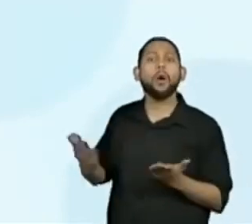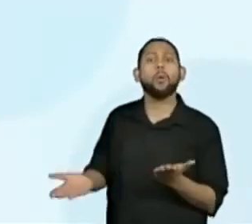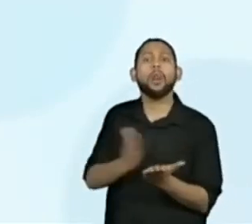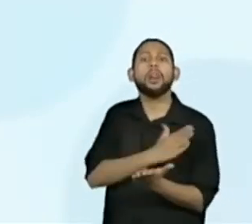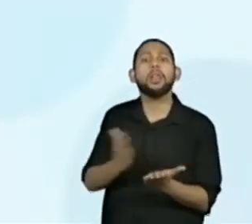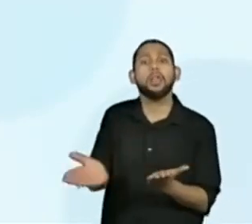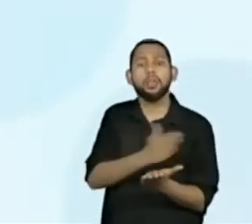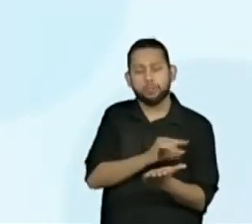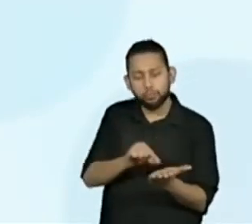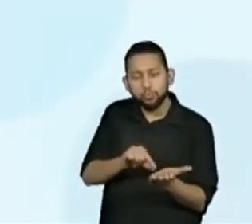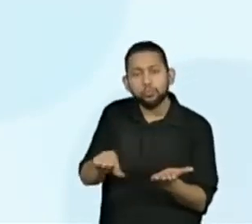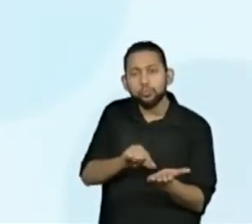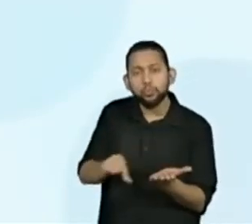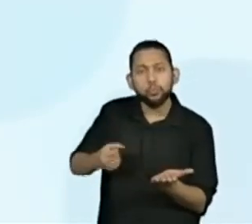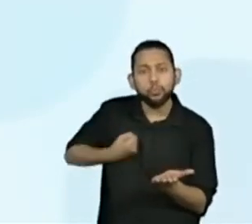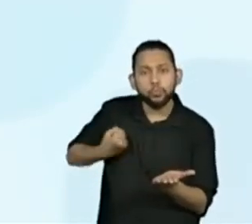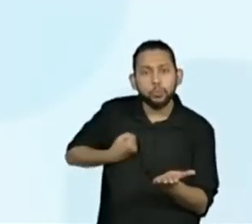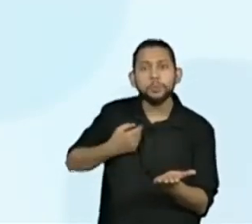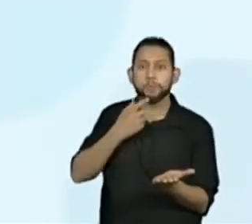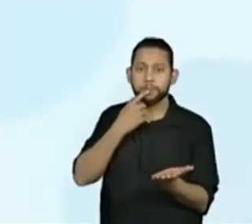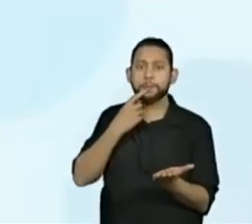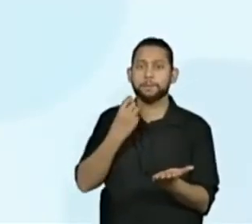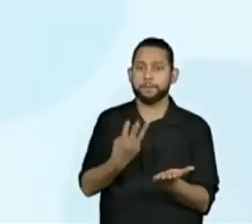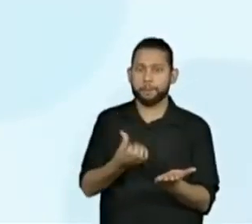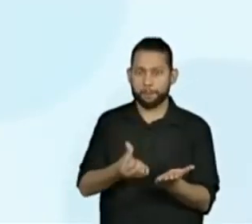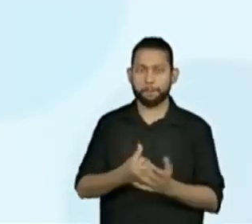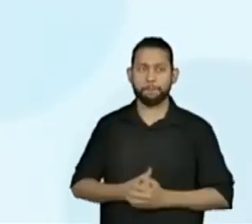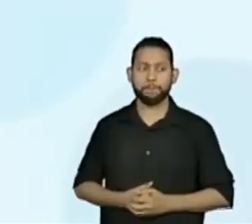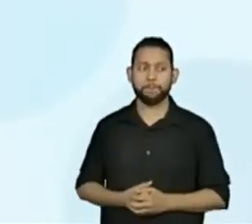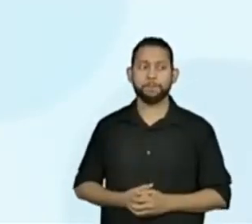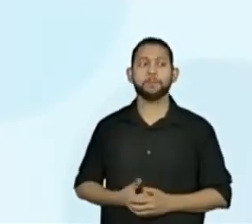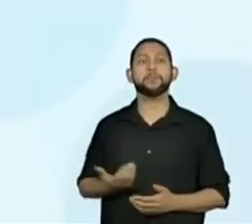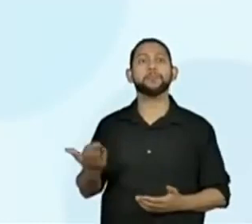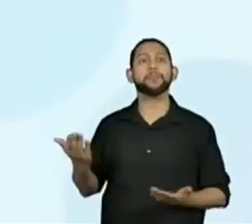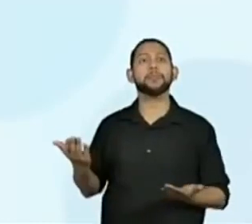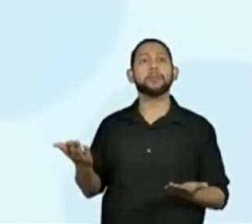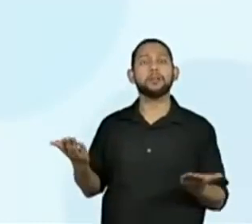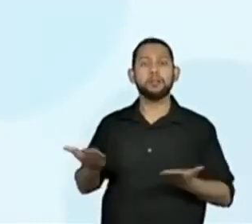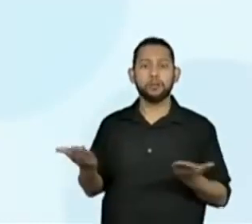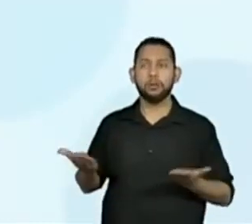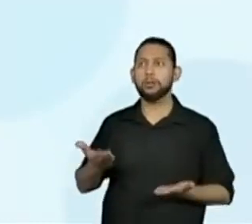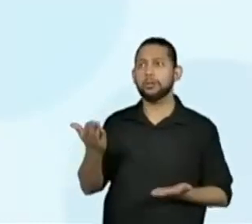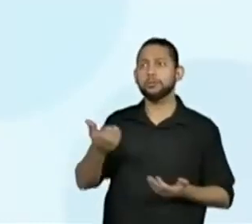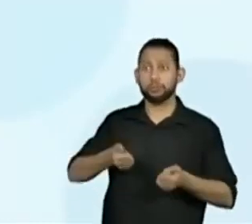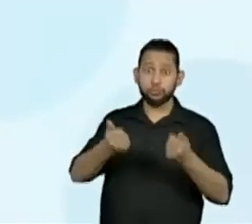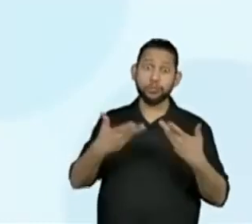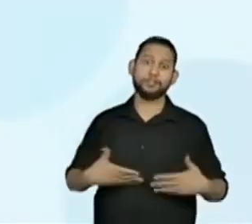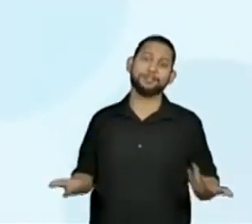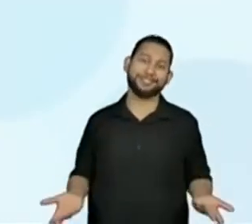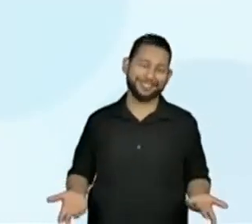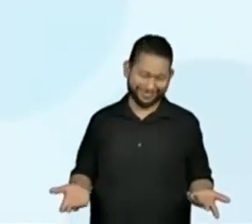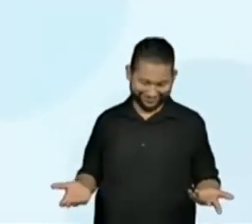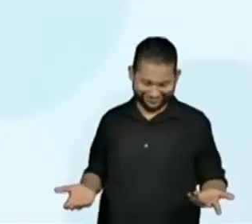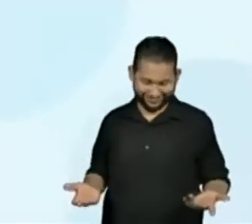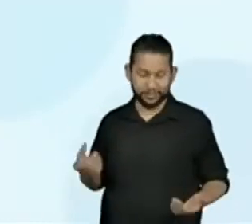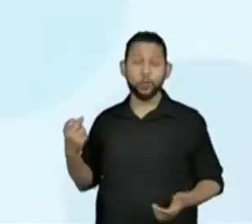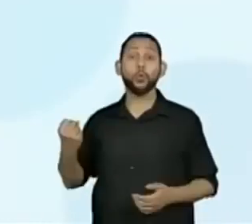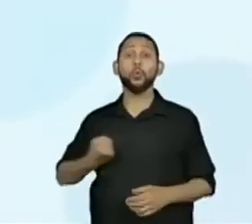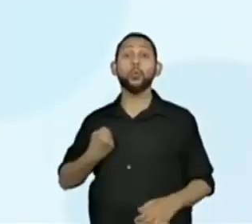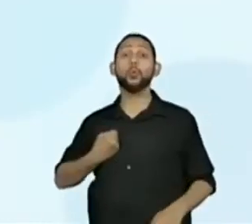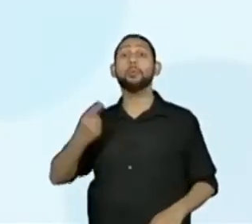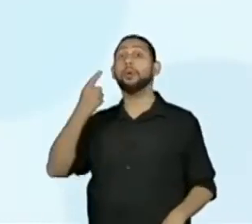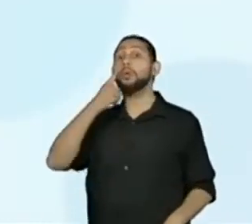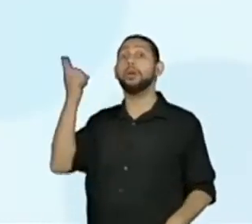Sempre, aí, para o pessoal acompanhar. Isso. Então, número... professora Genô, você já falou. Esse número é o